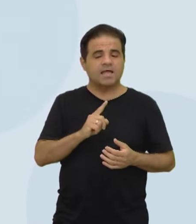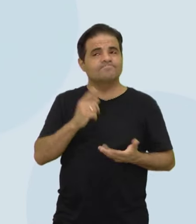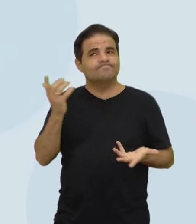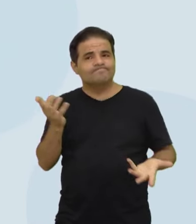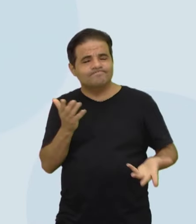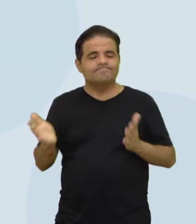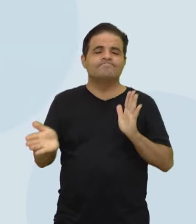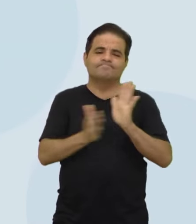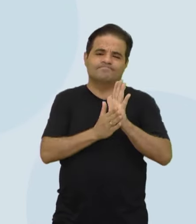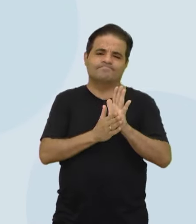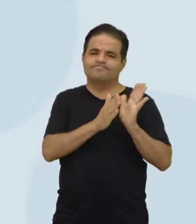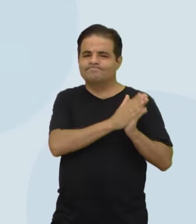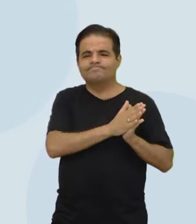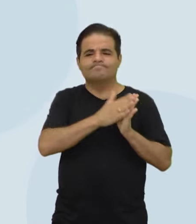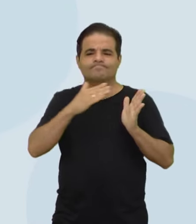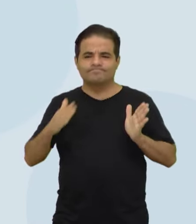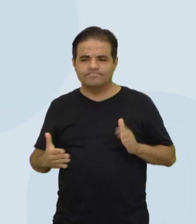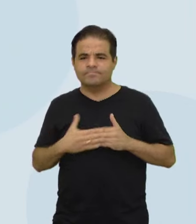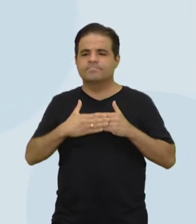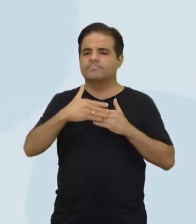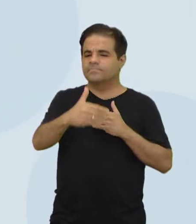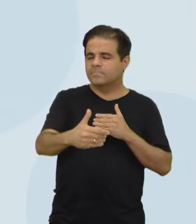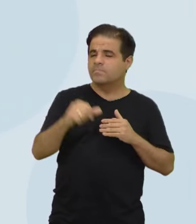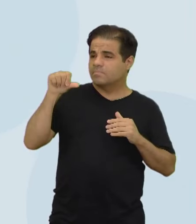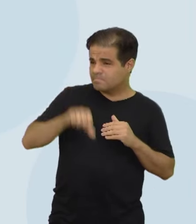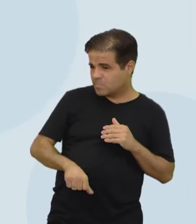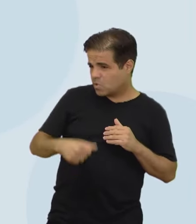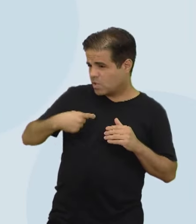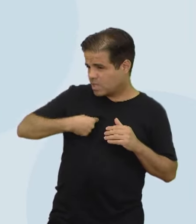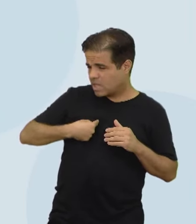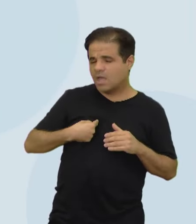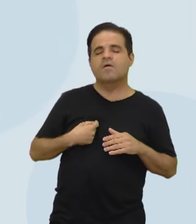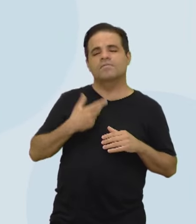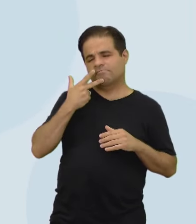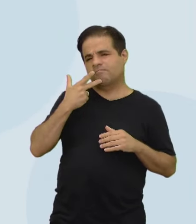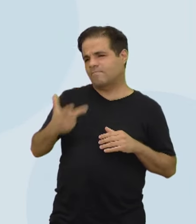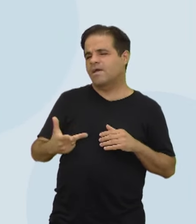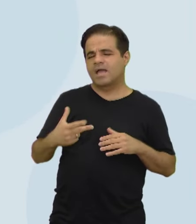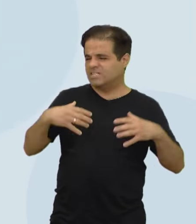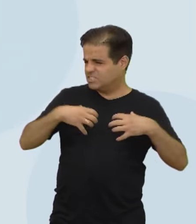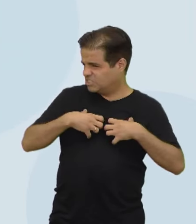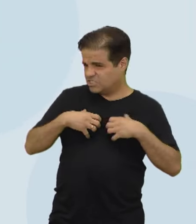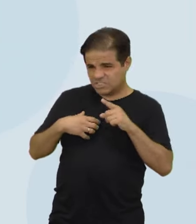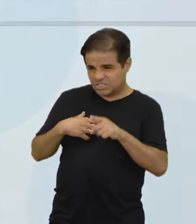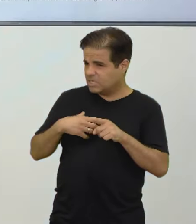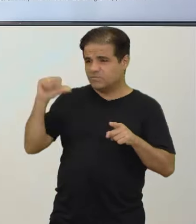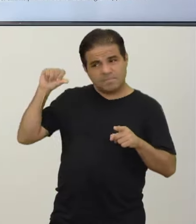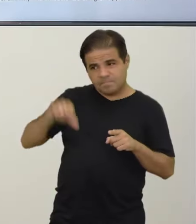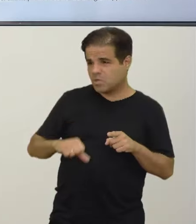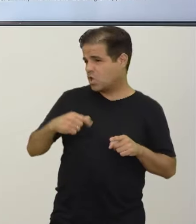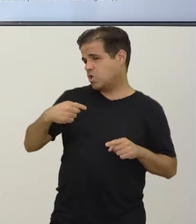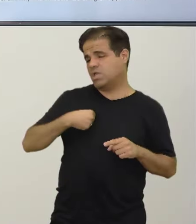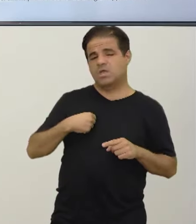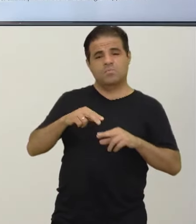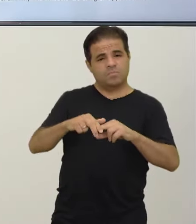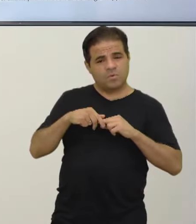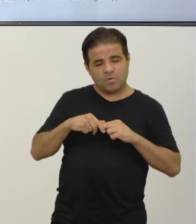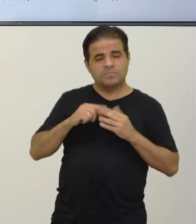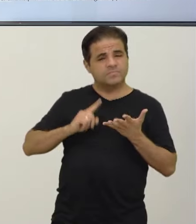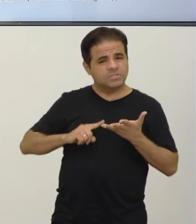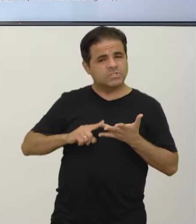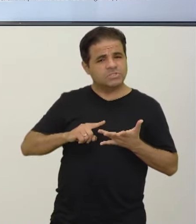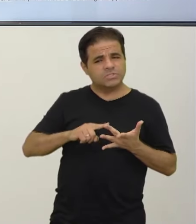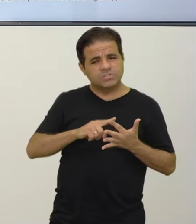gente estabelece que você é pior do que eu porque você fala desse jeito, você é pior do que eu por causa disso,